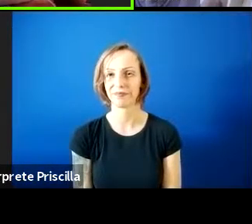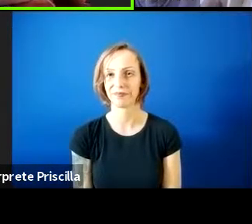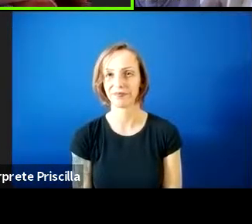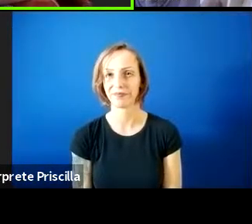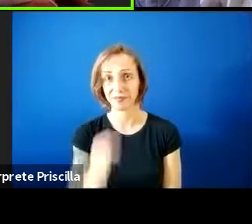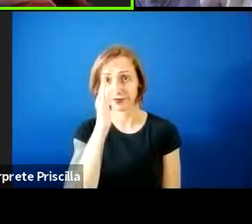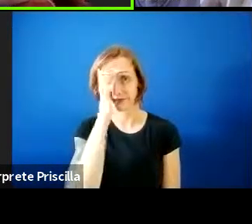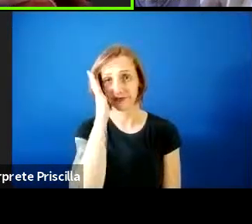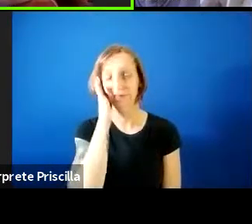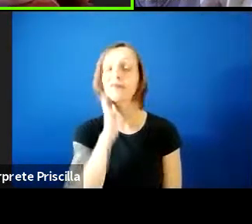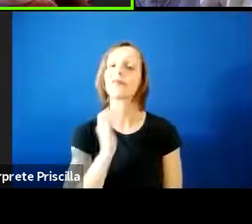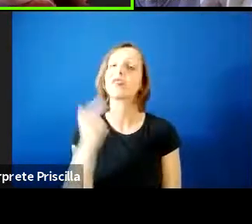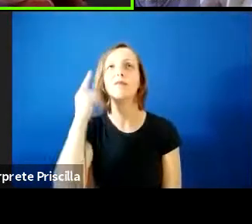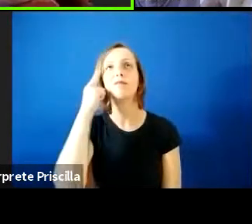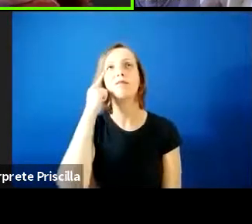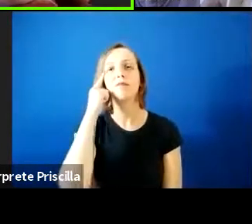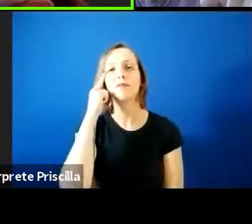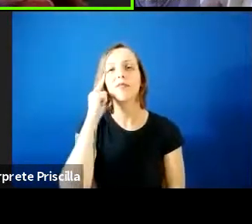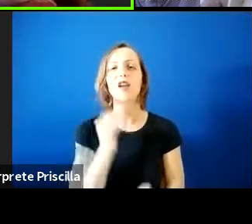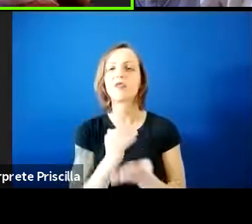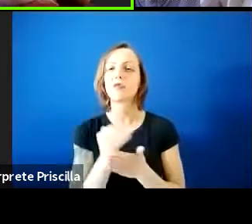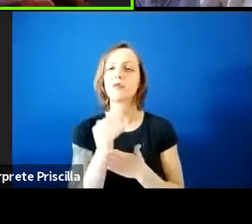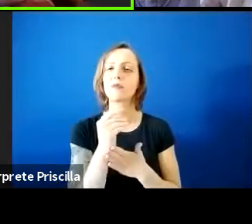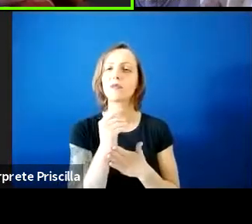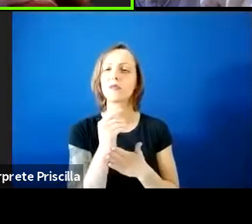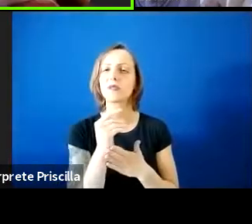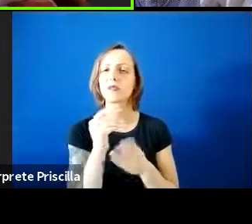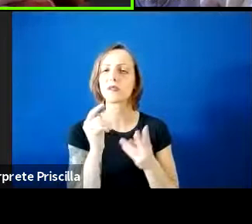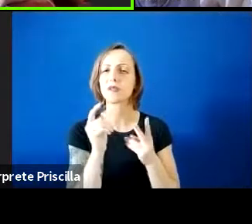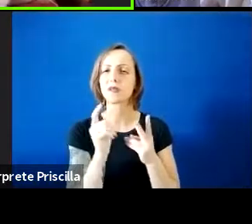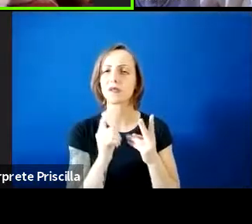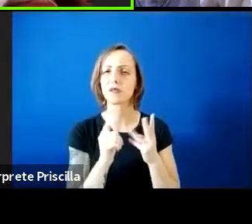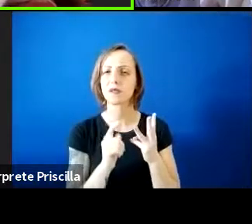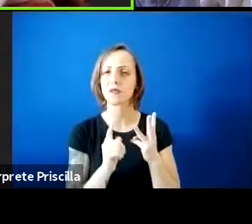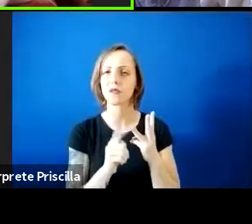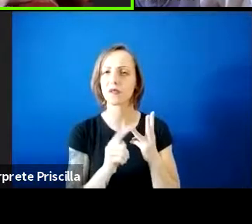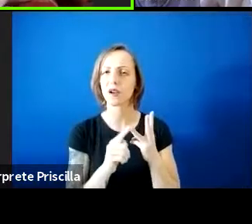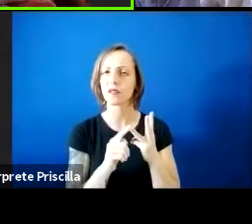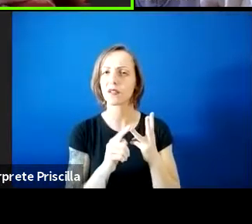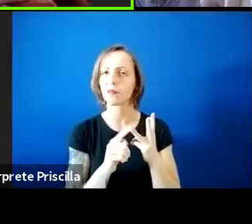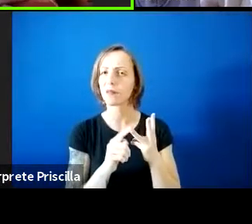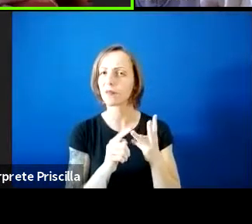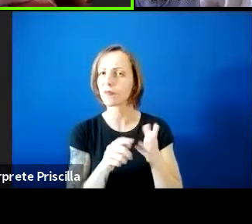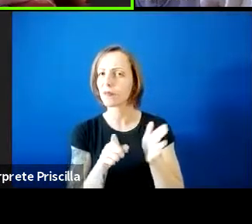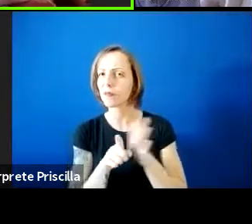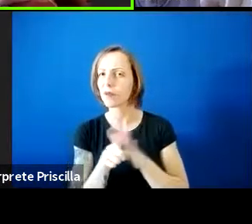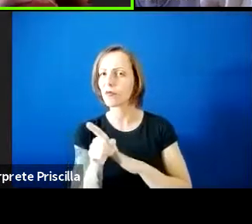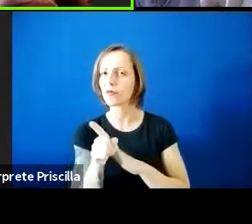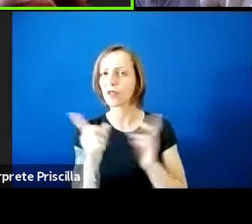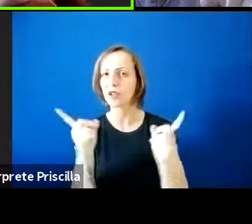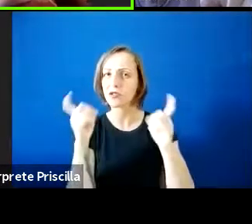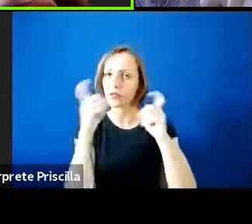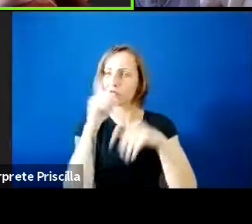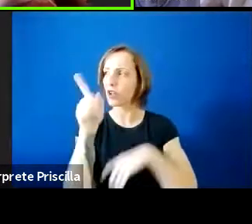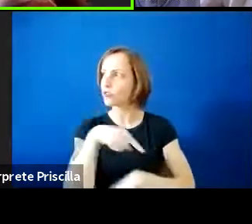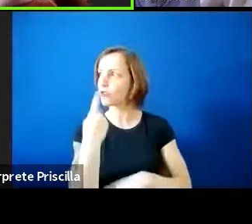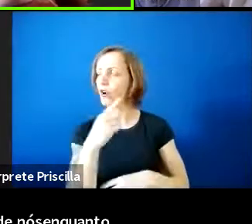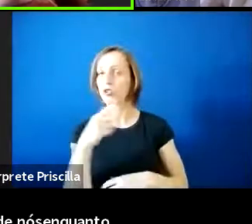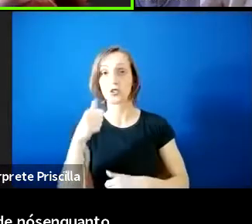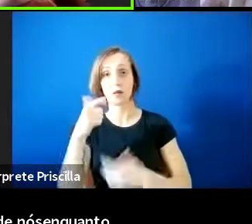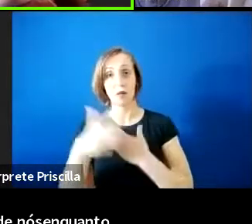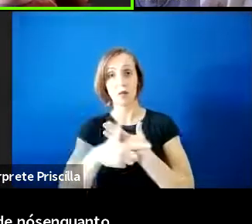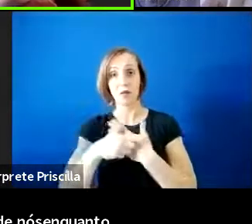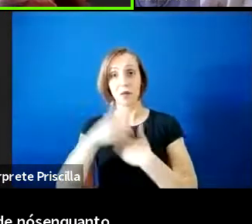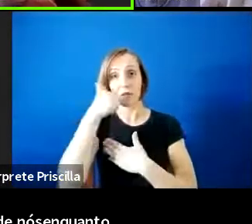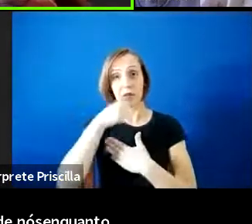Acho que eu vou começar pela pergunta da questão da dificuldade de nós, enquanto mulheres, nos organizarmos, né? Então,